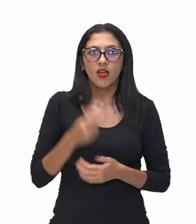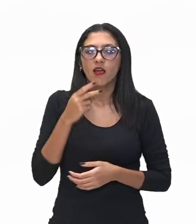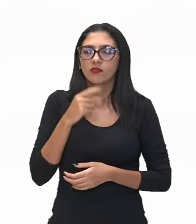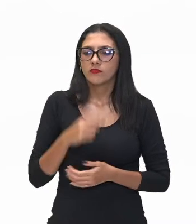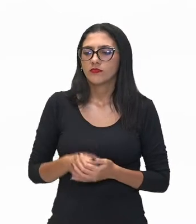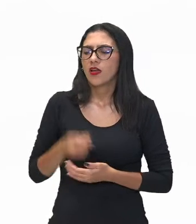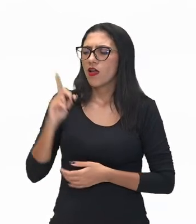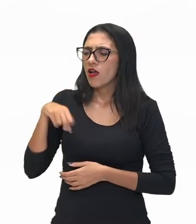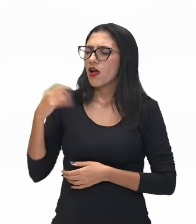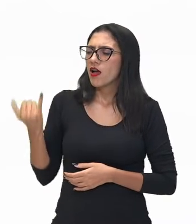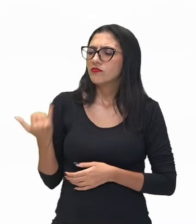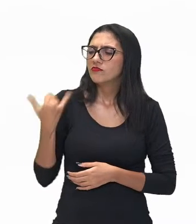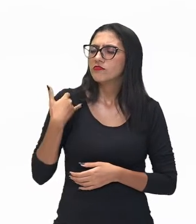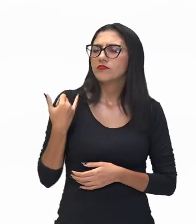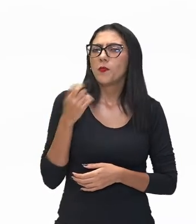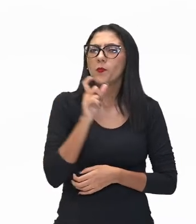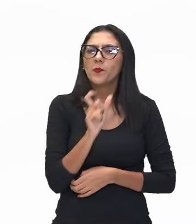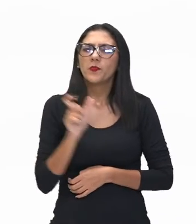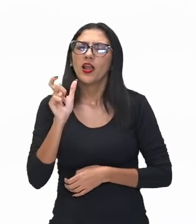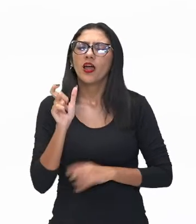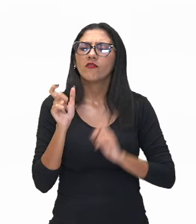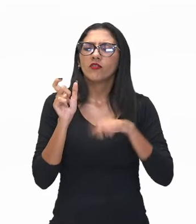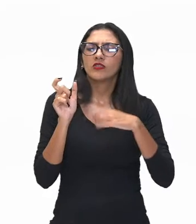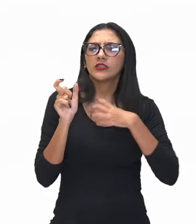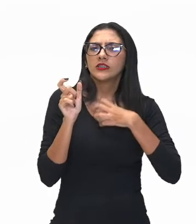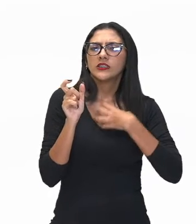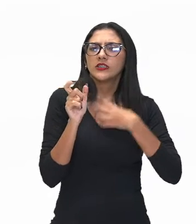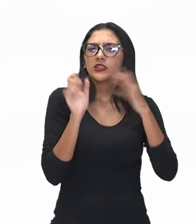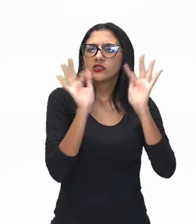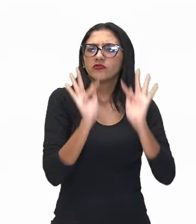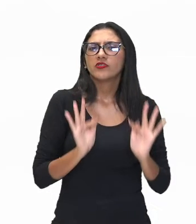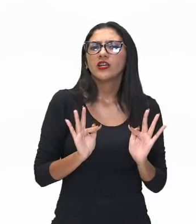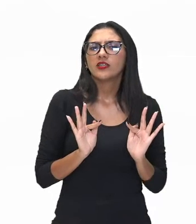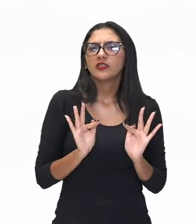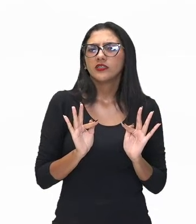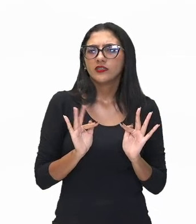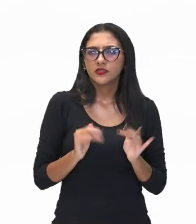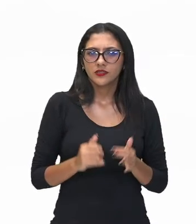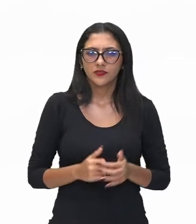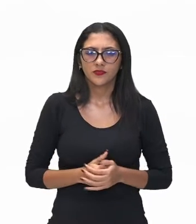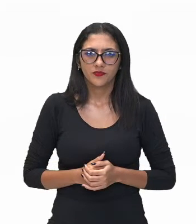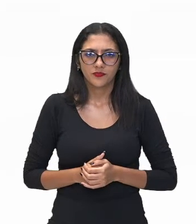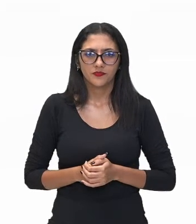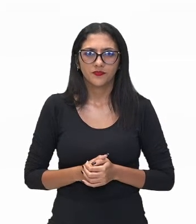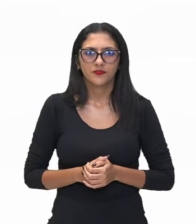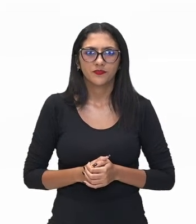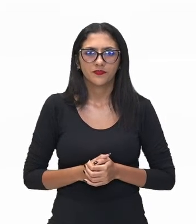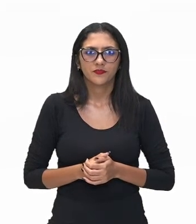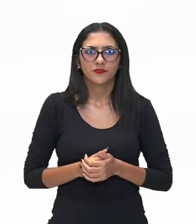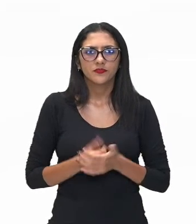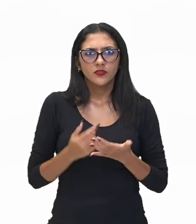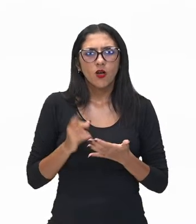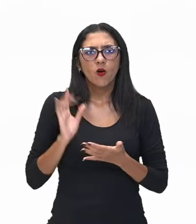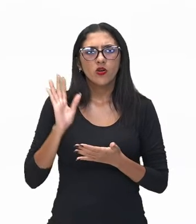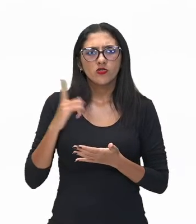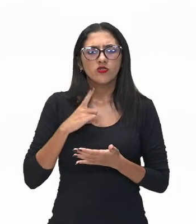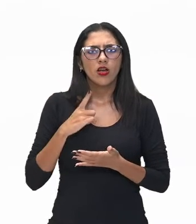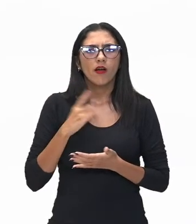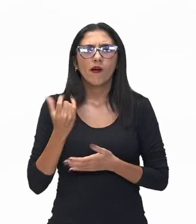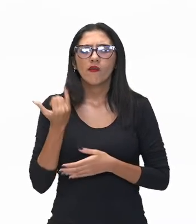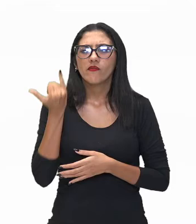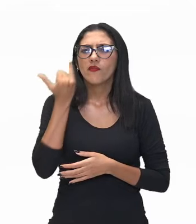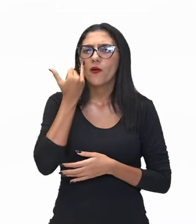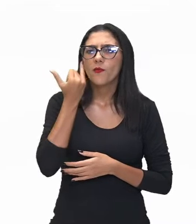te faz feliz. Porque, pelo que eu soube dessa personagem aí, desse